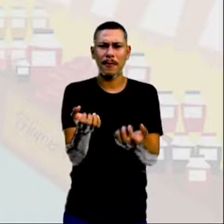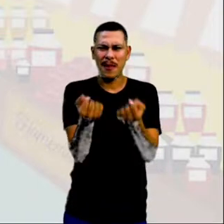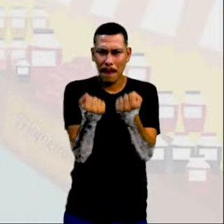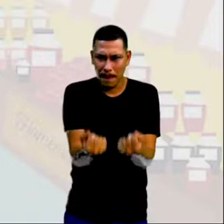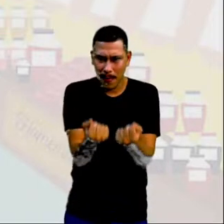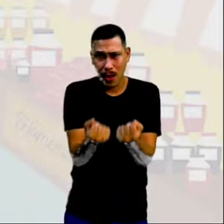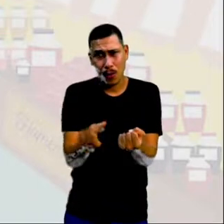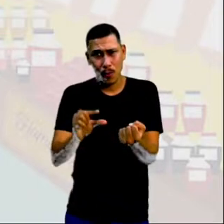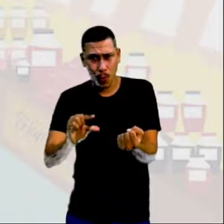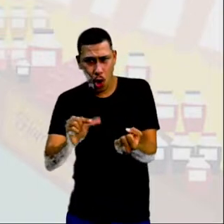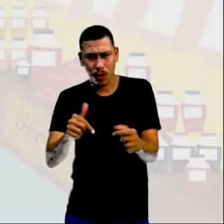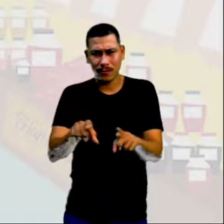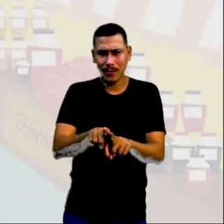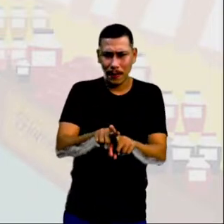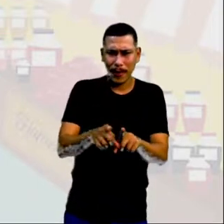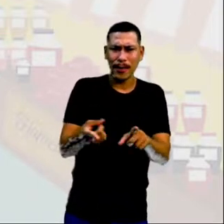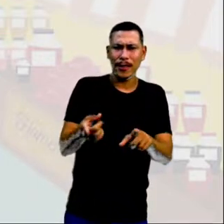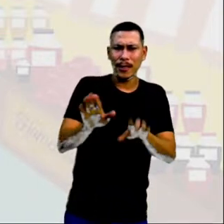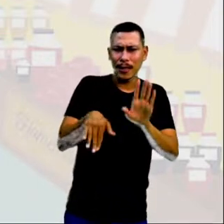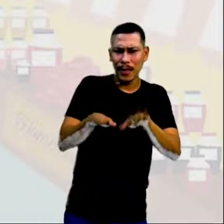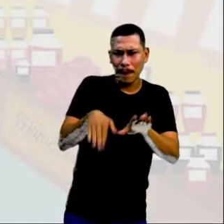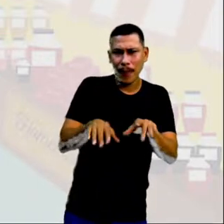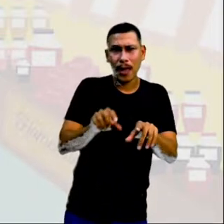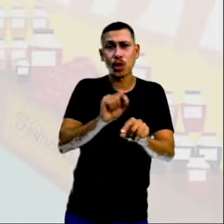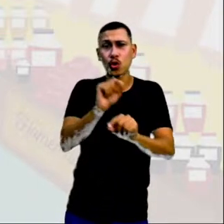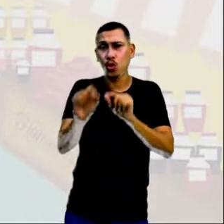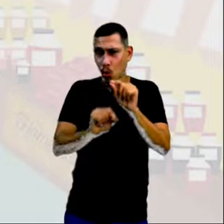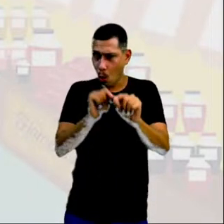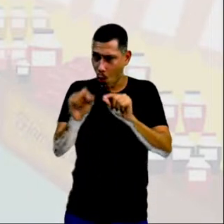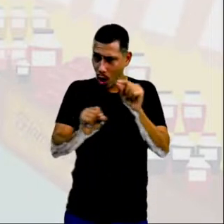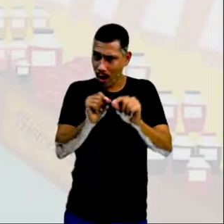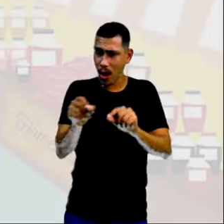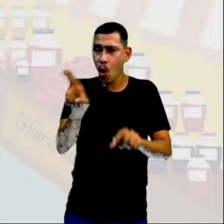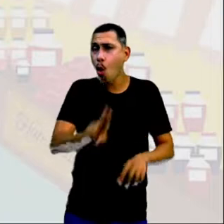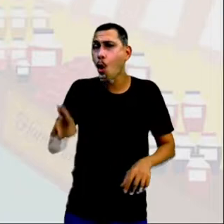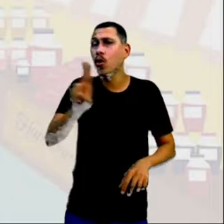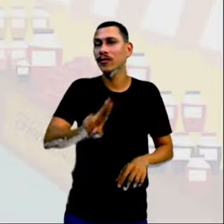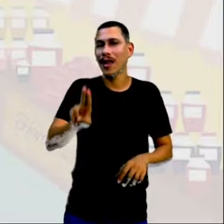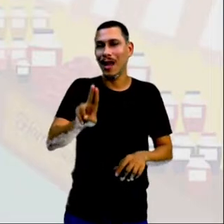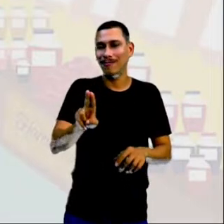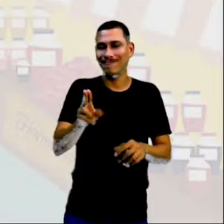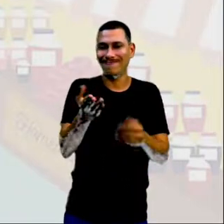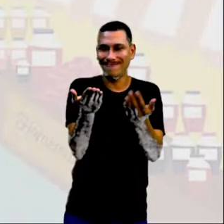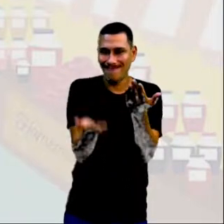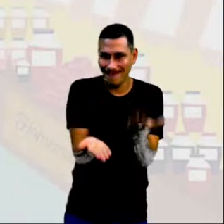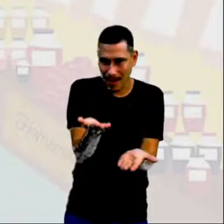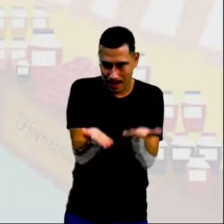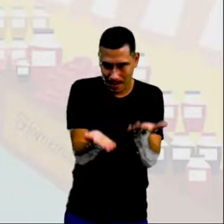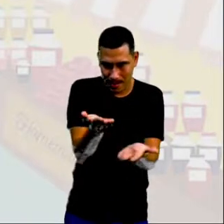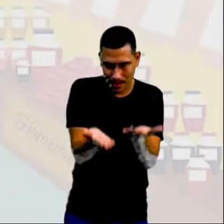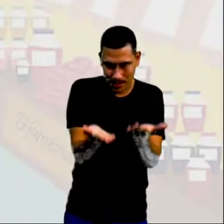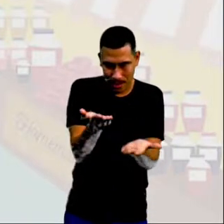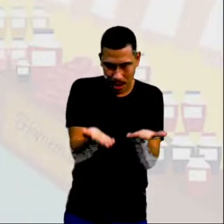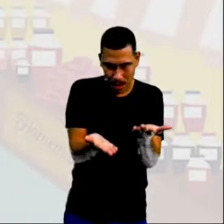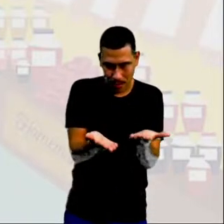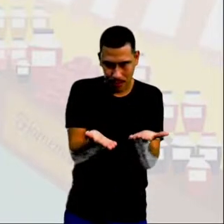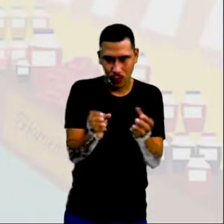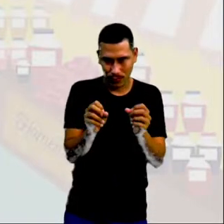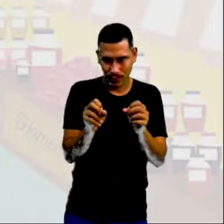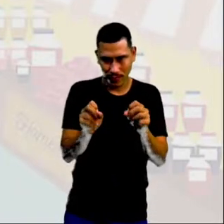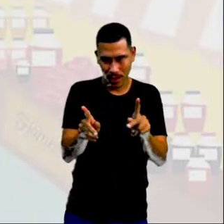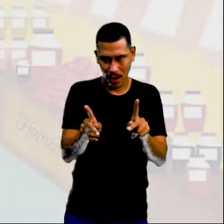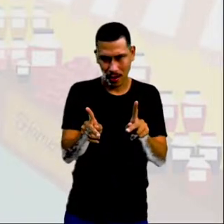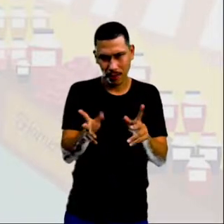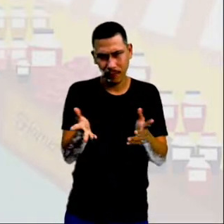tudo vai depender da especificidade que a gente precisa para a gente fazer medições da massa, que a